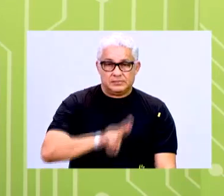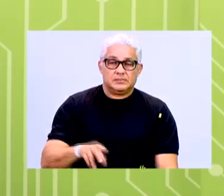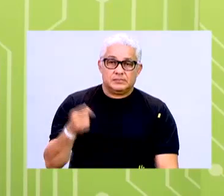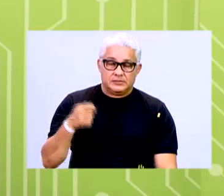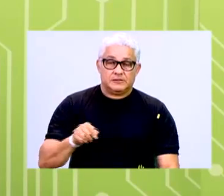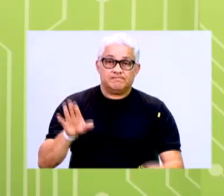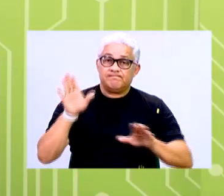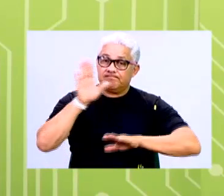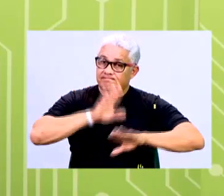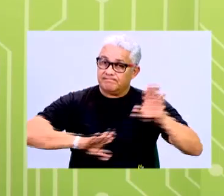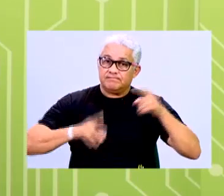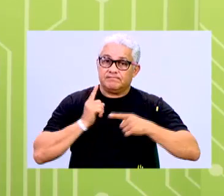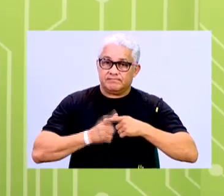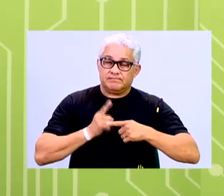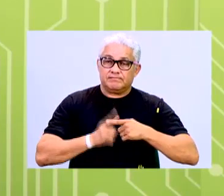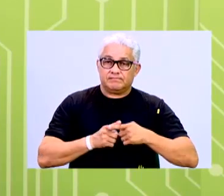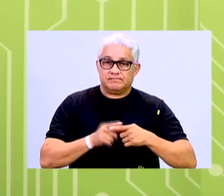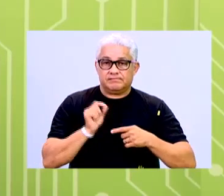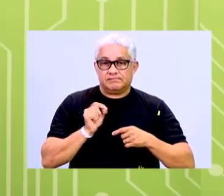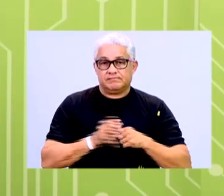muito cuidado, porque normalmente são